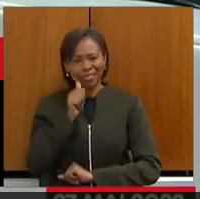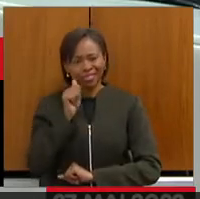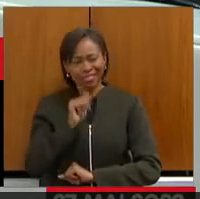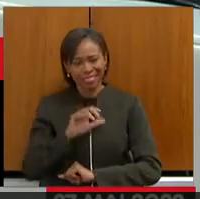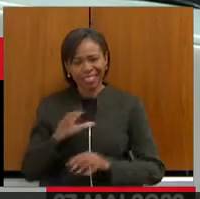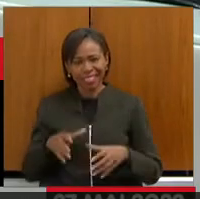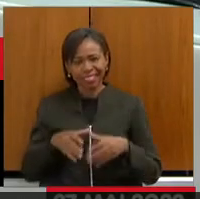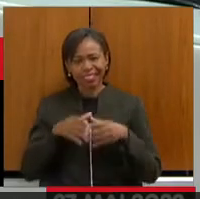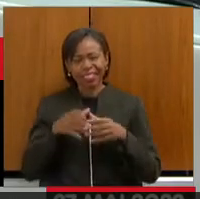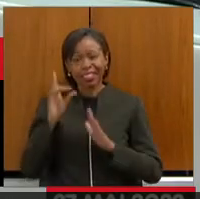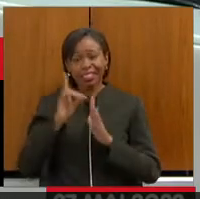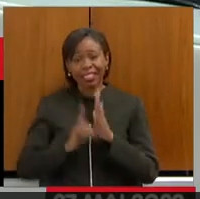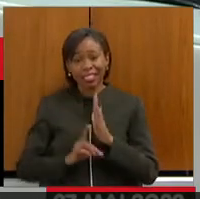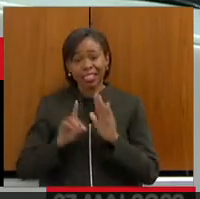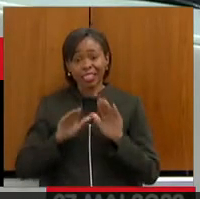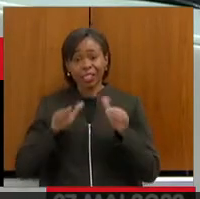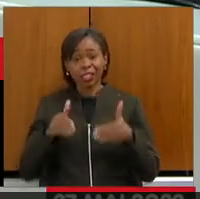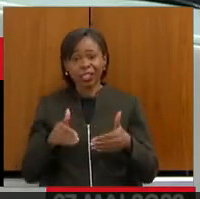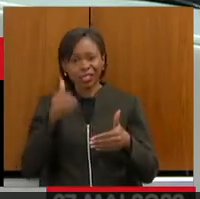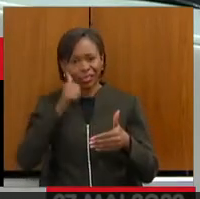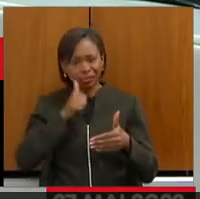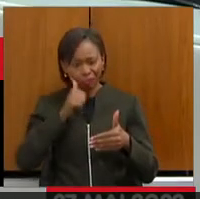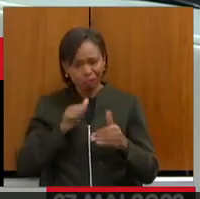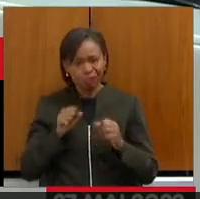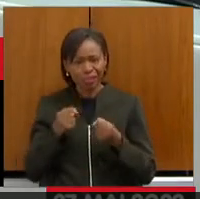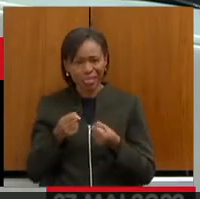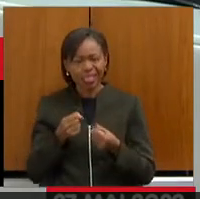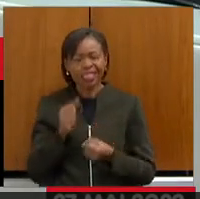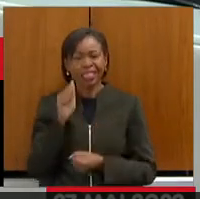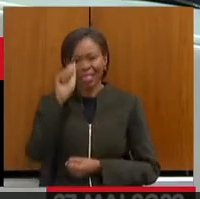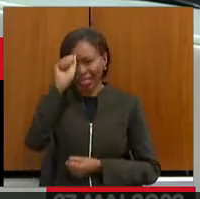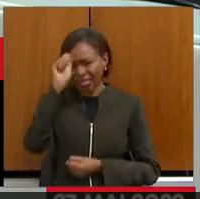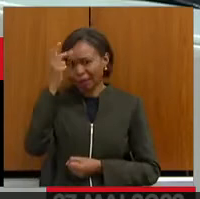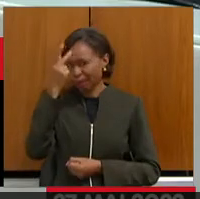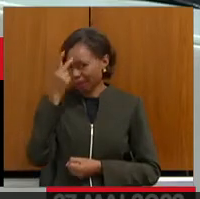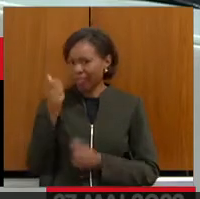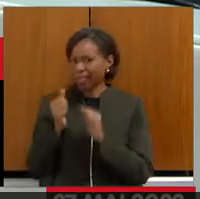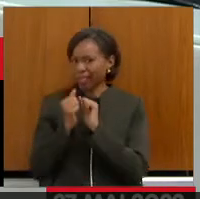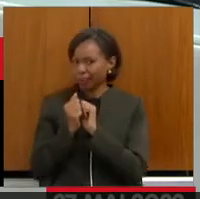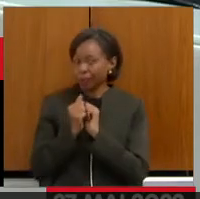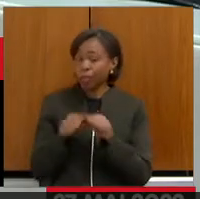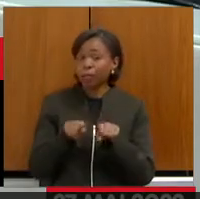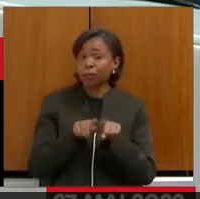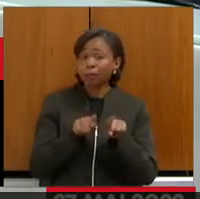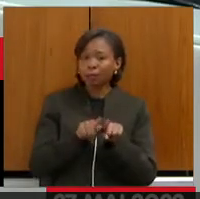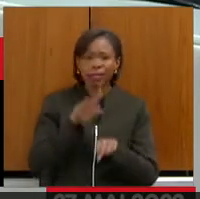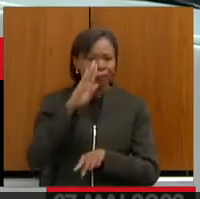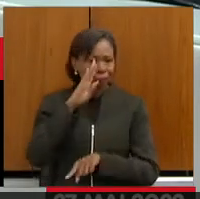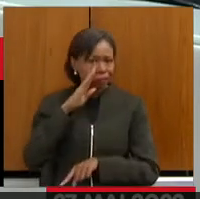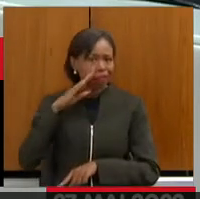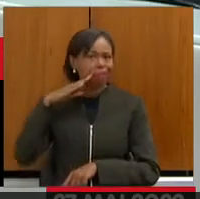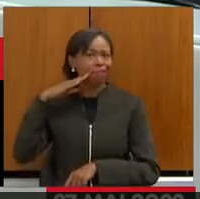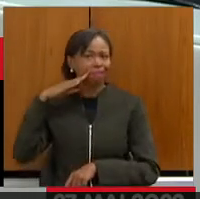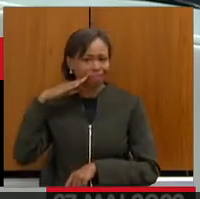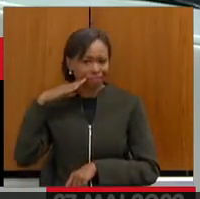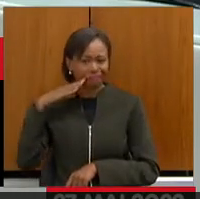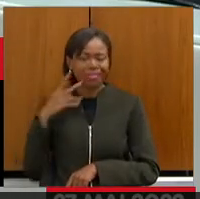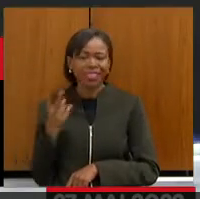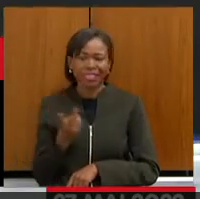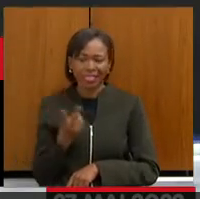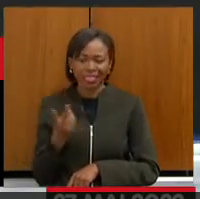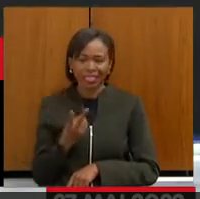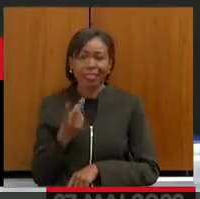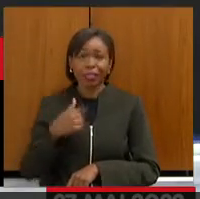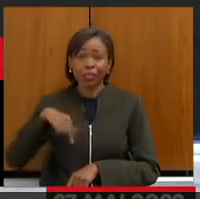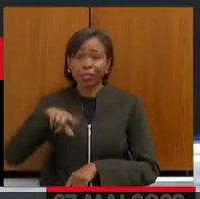nossa comissão de defesa dos direitos das mulheres deputada Ana Paula minha companheira eu queira aqui nós estamos